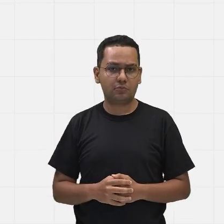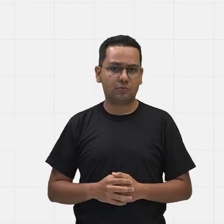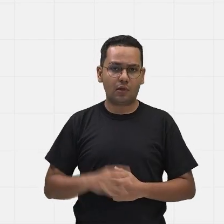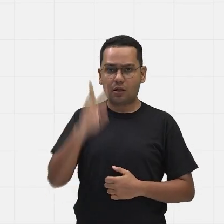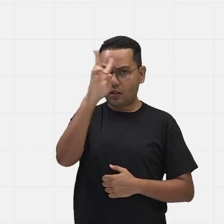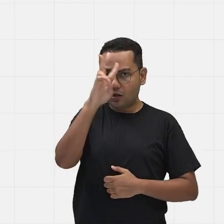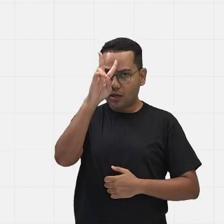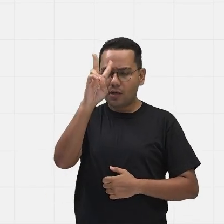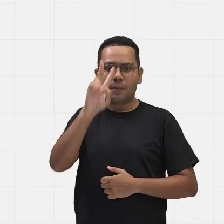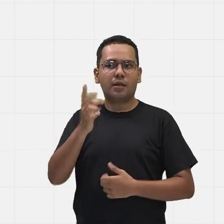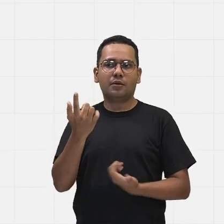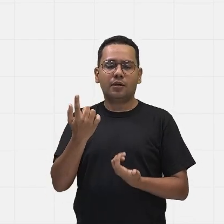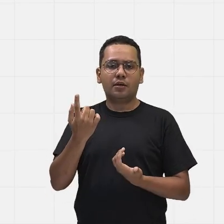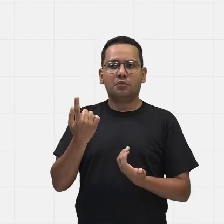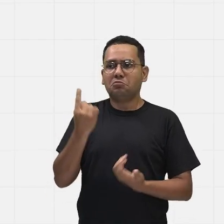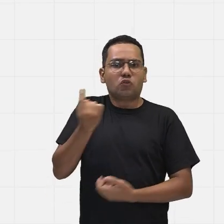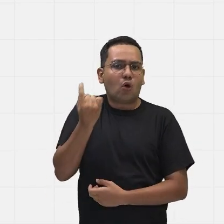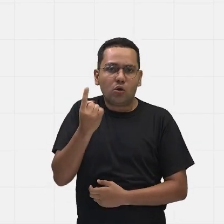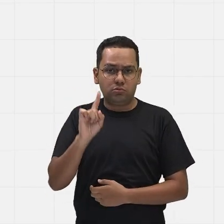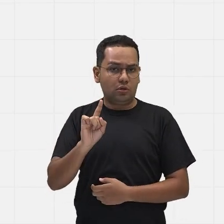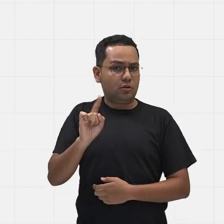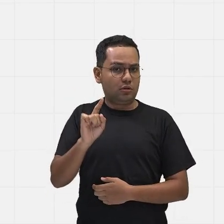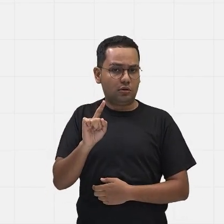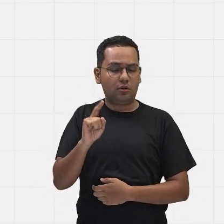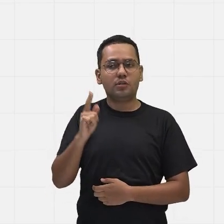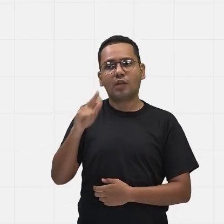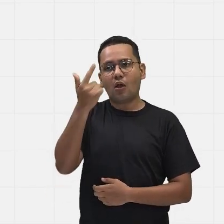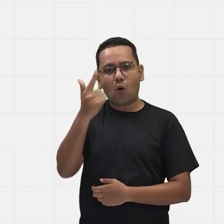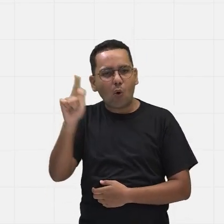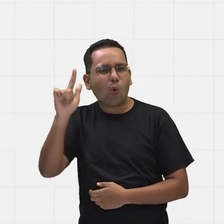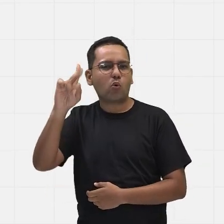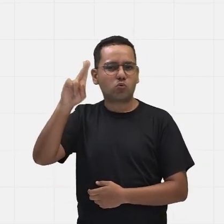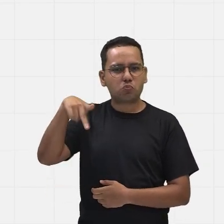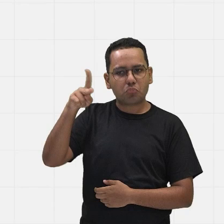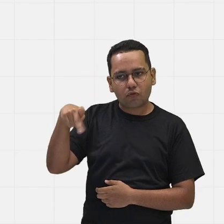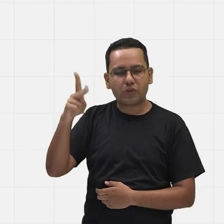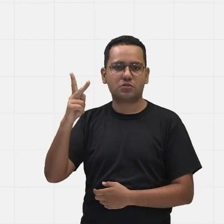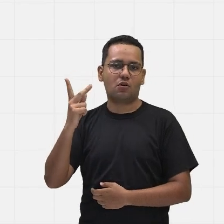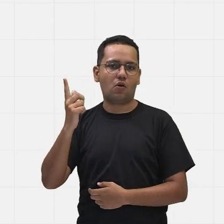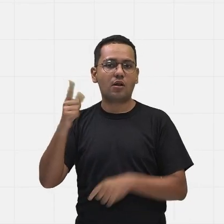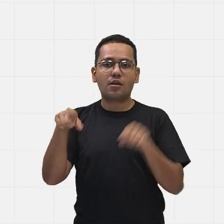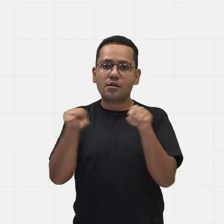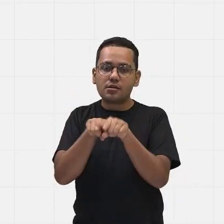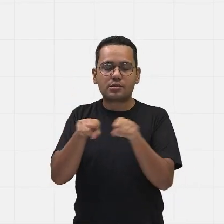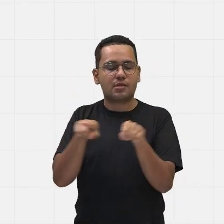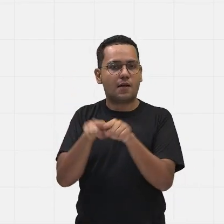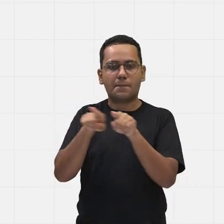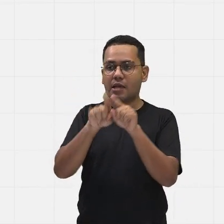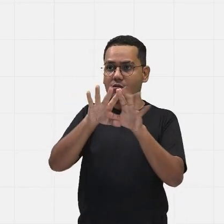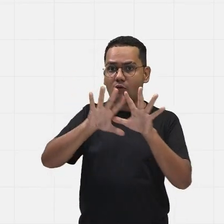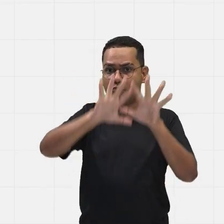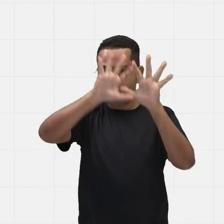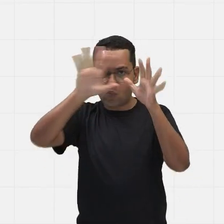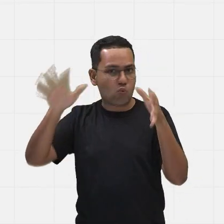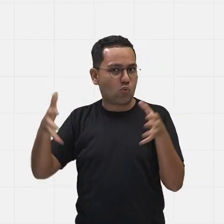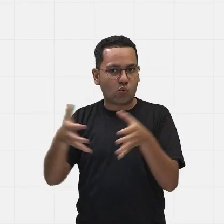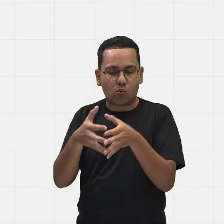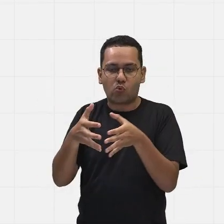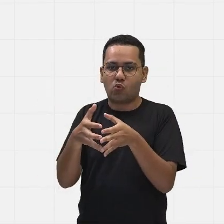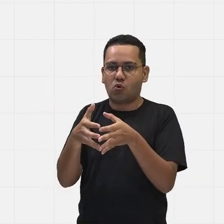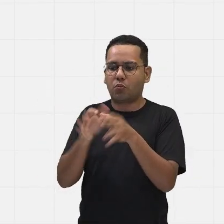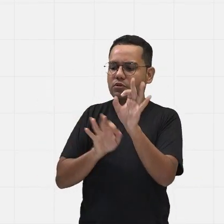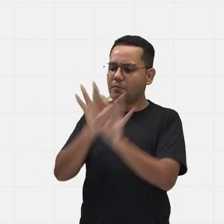professor, no estúdio, tá bom? Então, tem os professores, por trás das câmeras tem uma equipe gigantesca trabalhando, tá bom? E todas